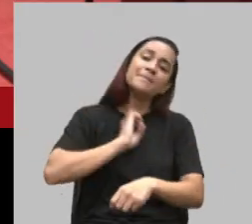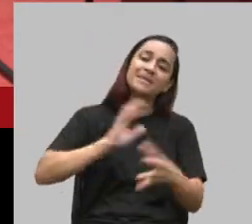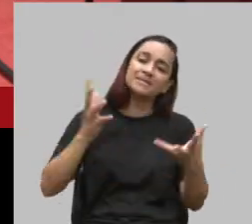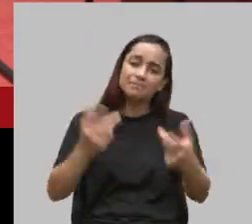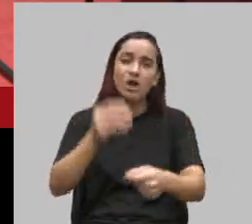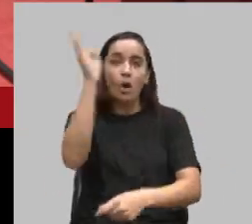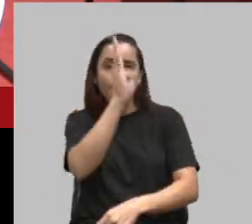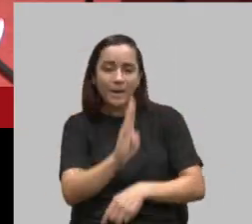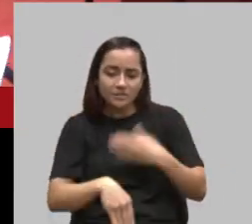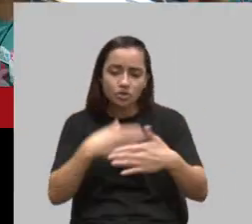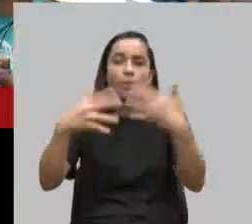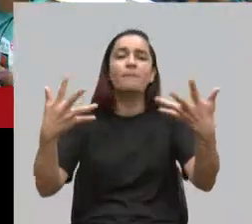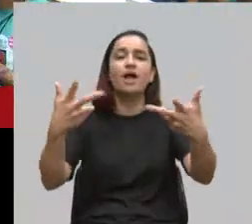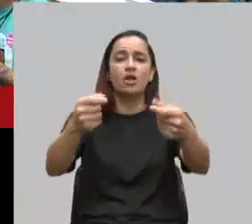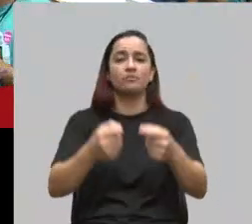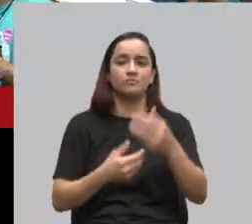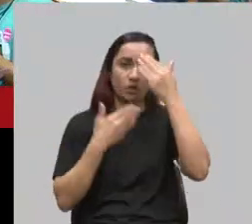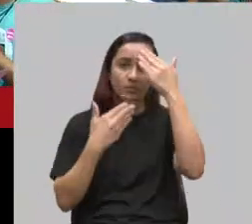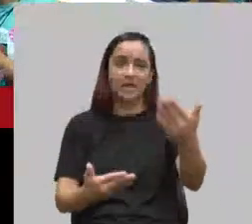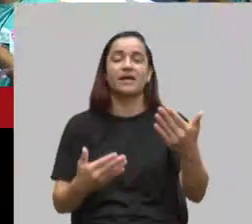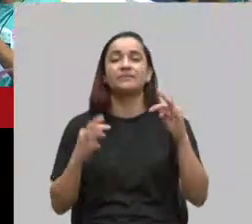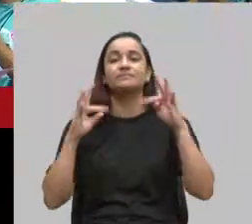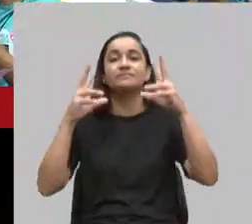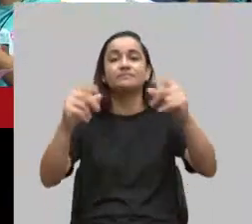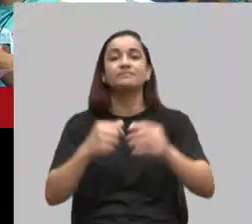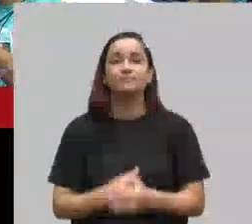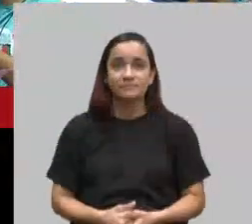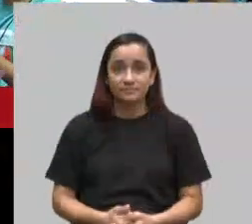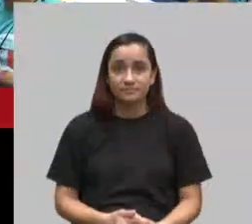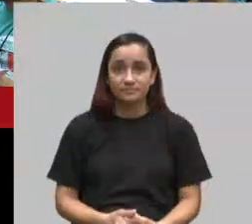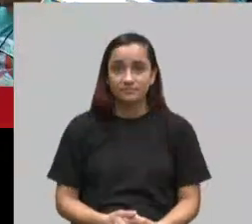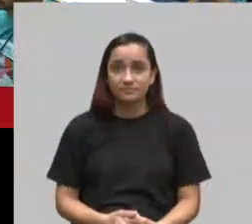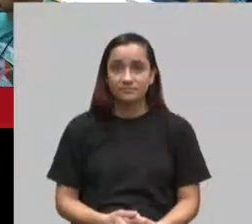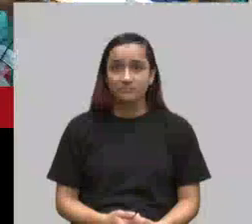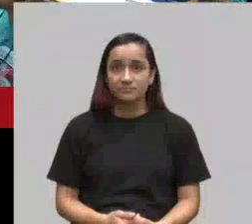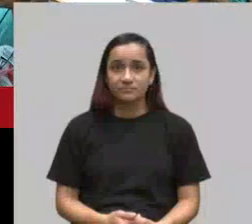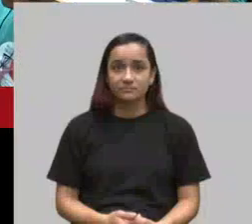obrigado a todos passar a